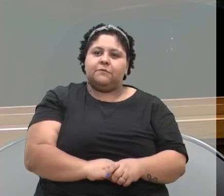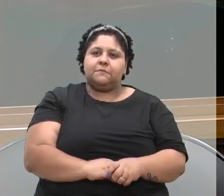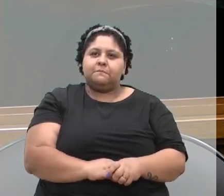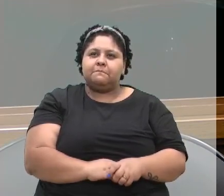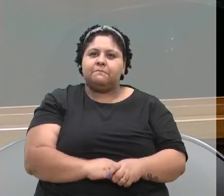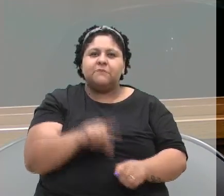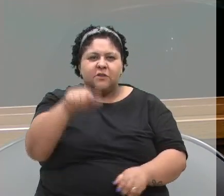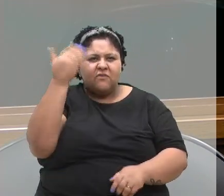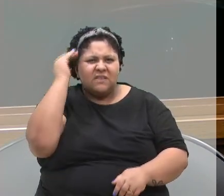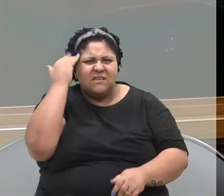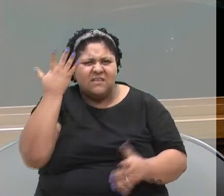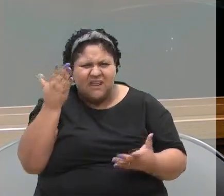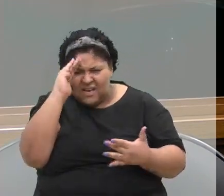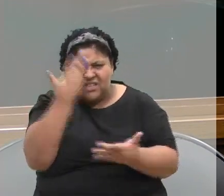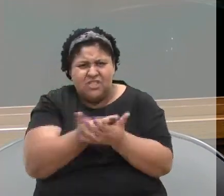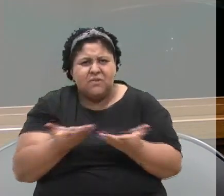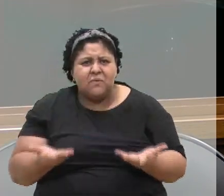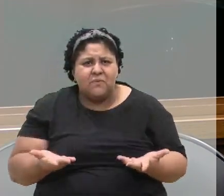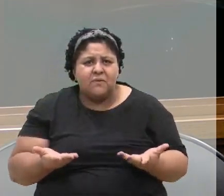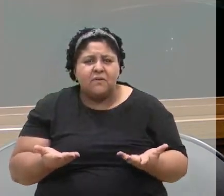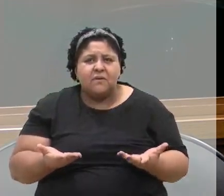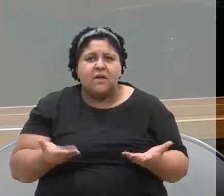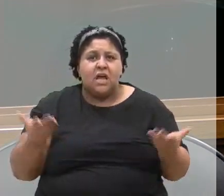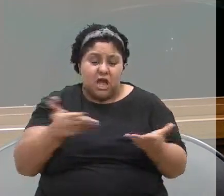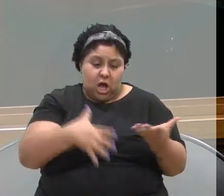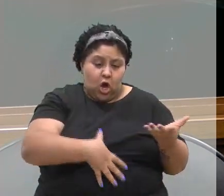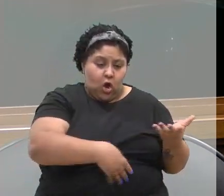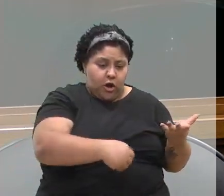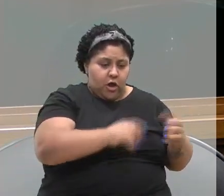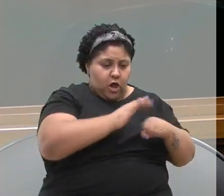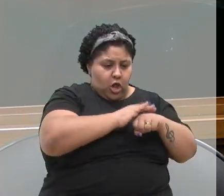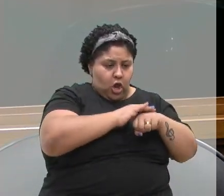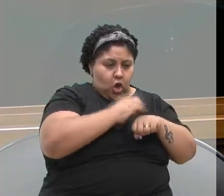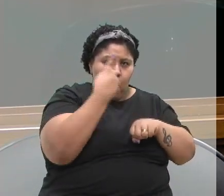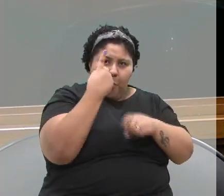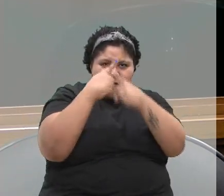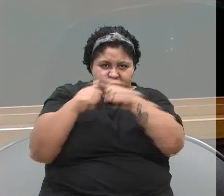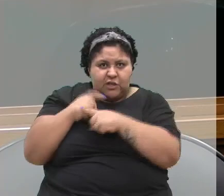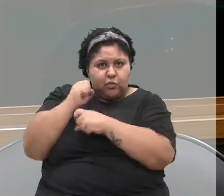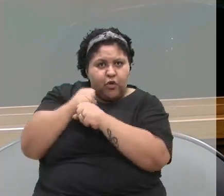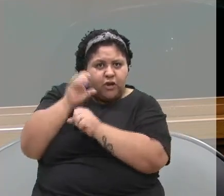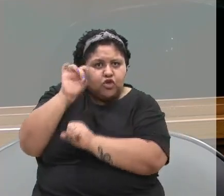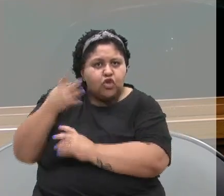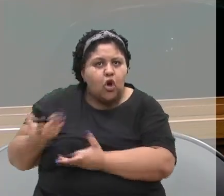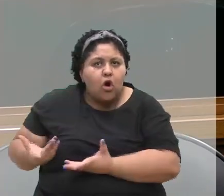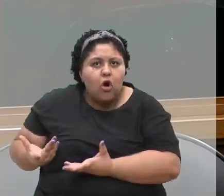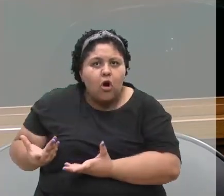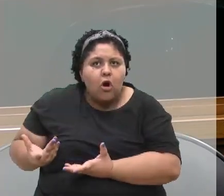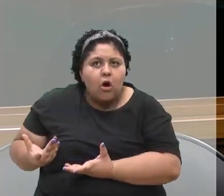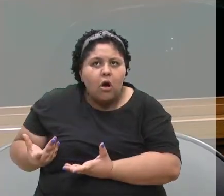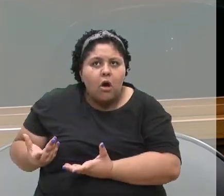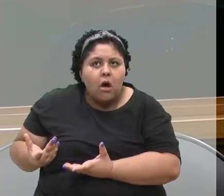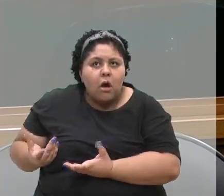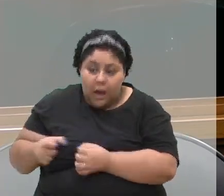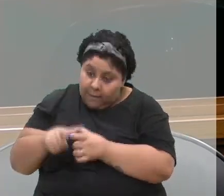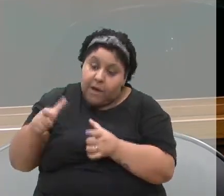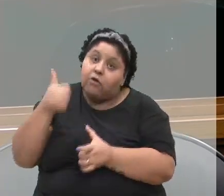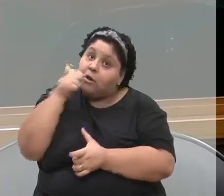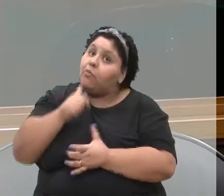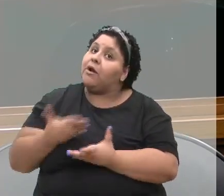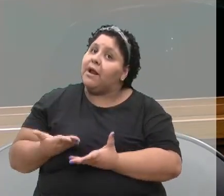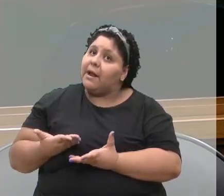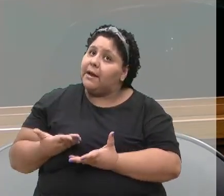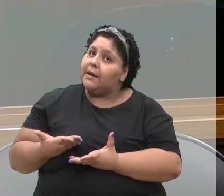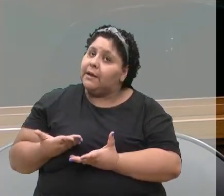Vocês têm noção disso? Agora a filha ou o filho ia ficar doente uma vez por ano só. Sendo que a maioria são mulheres. Daí sabe o